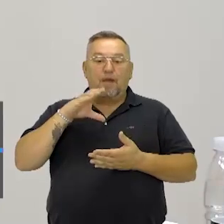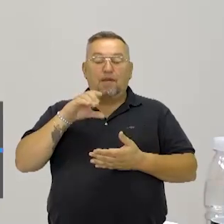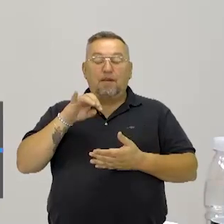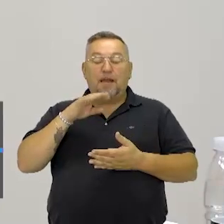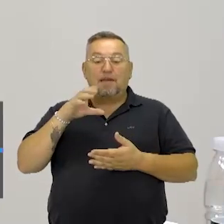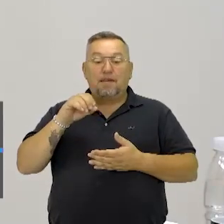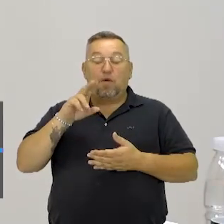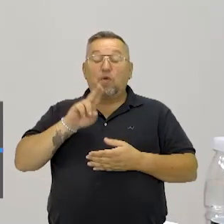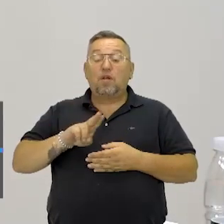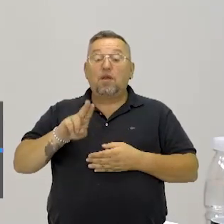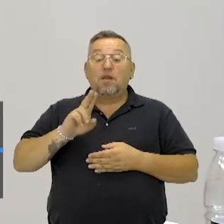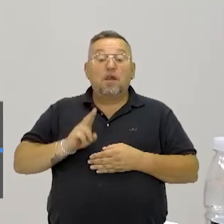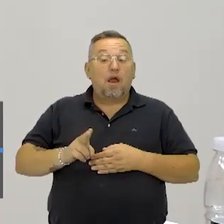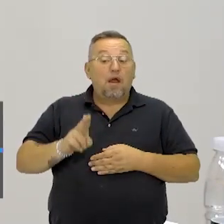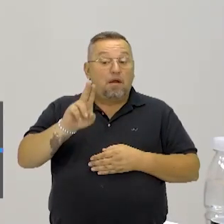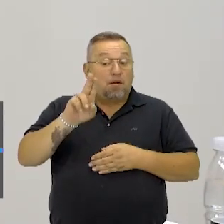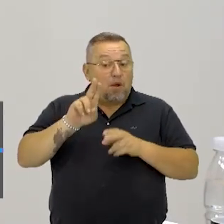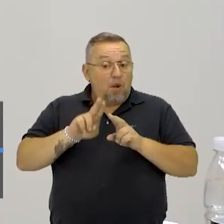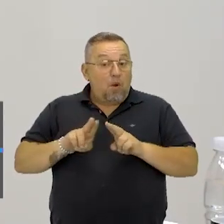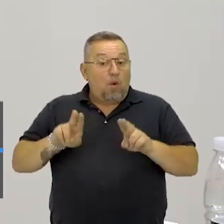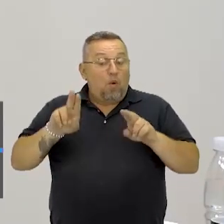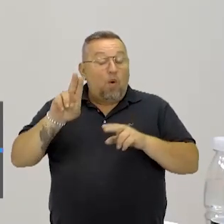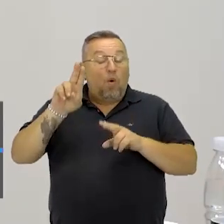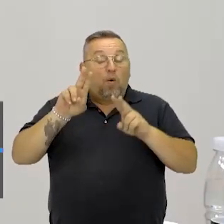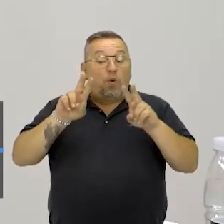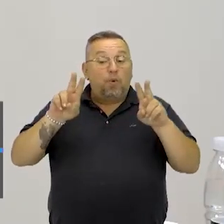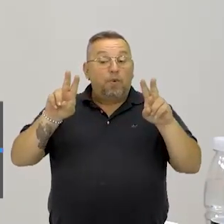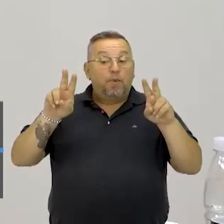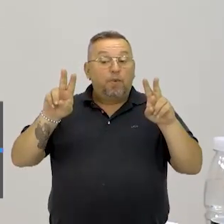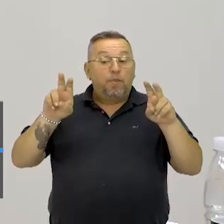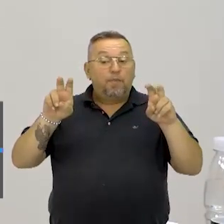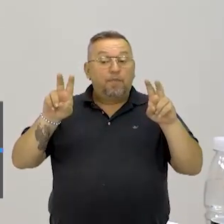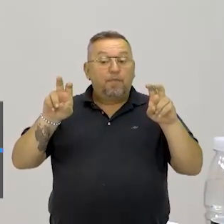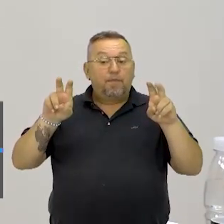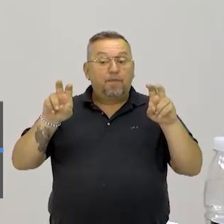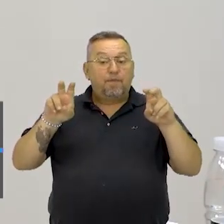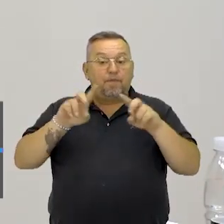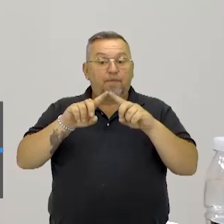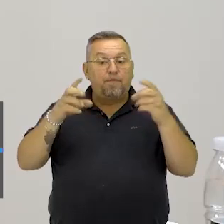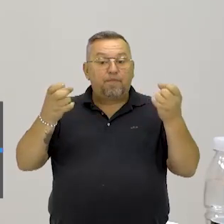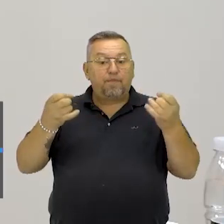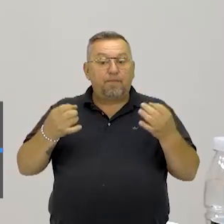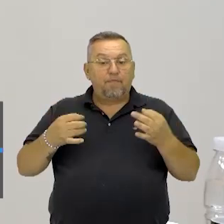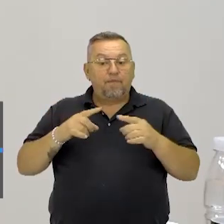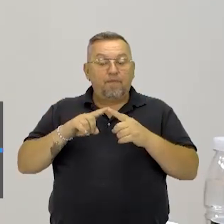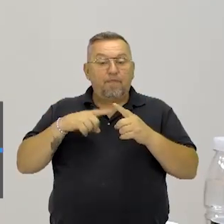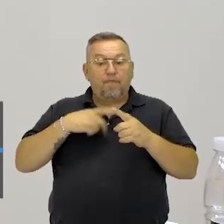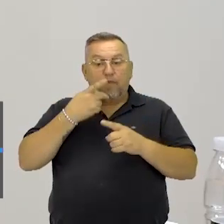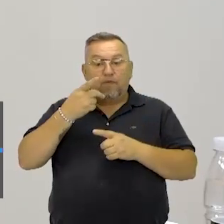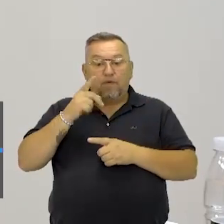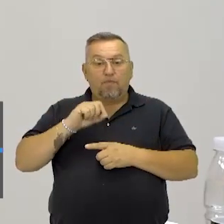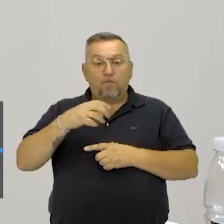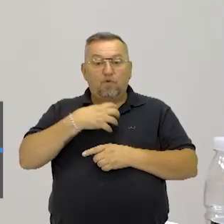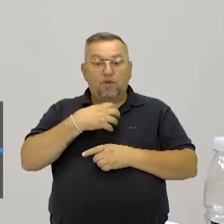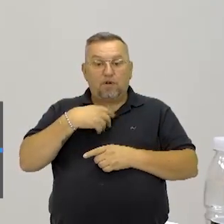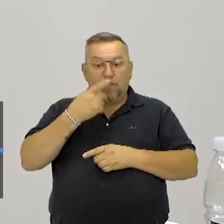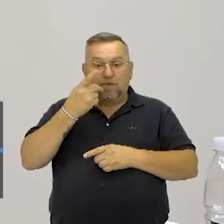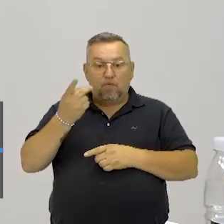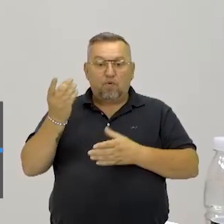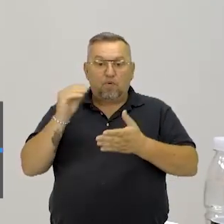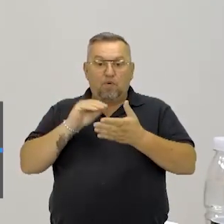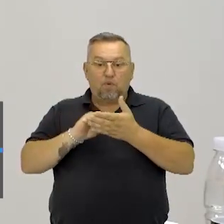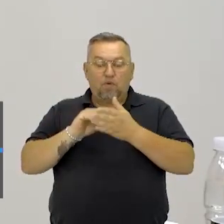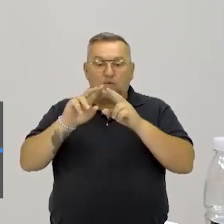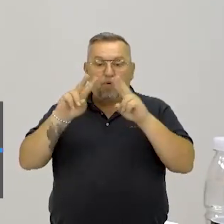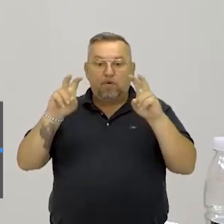direta, sempre eu utilizo aspas na íntegra, conforme o escritor, o autor, enfim, de quem eu estou mencionando, falou. Do jeito que ele falou, eu coloco